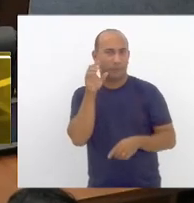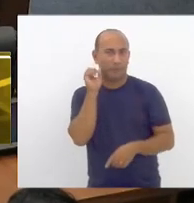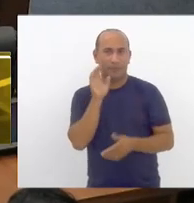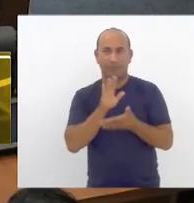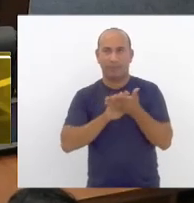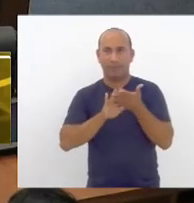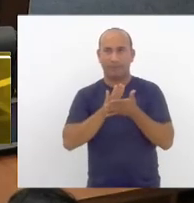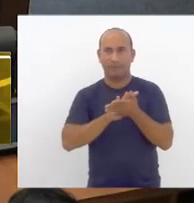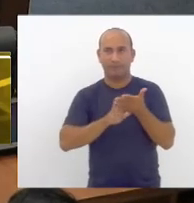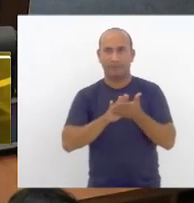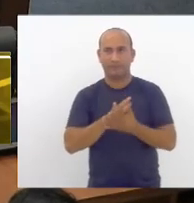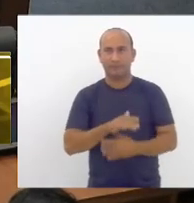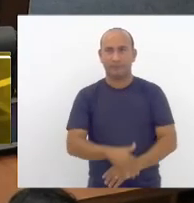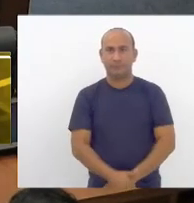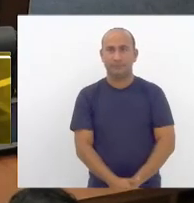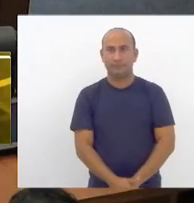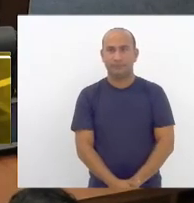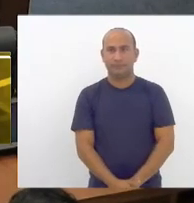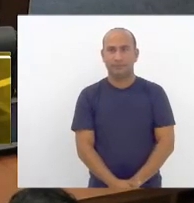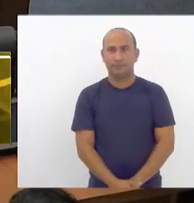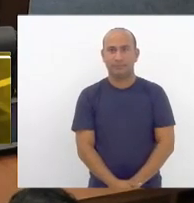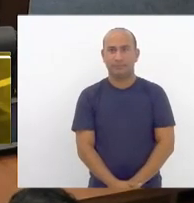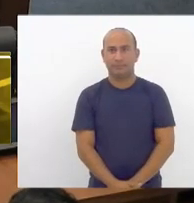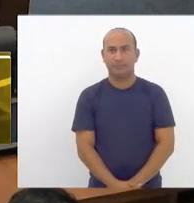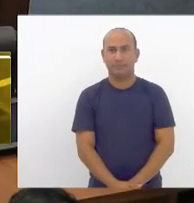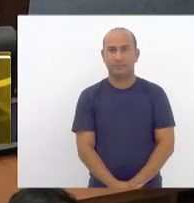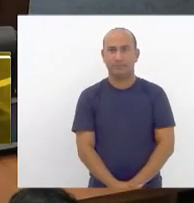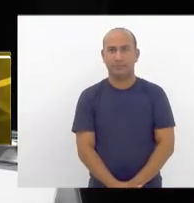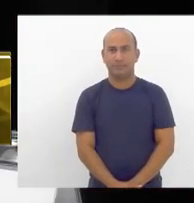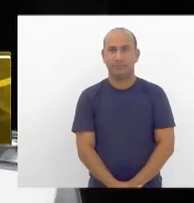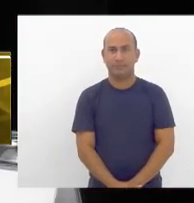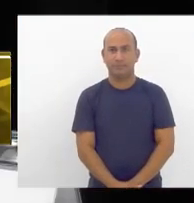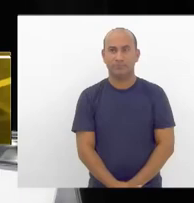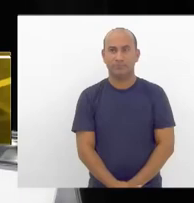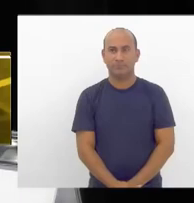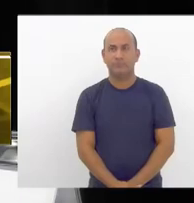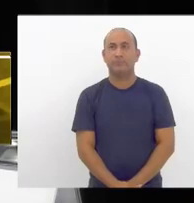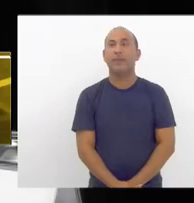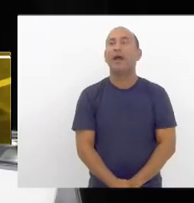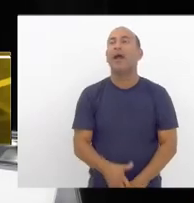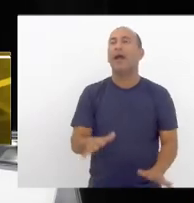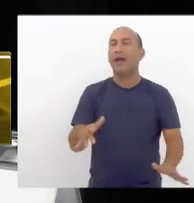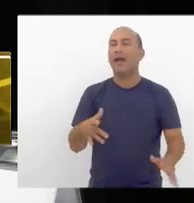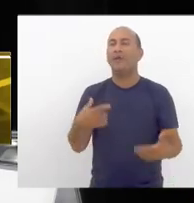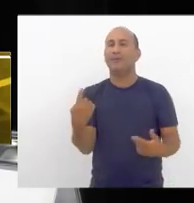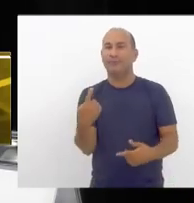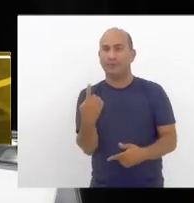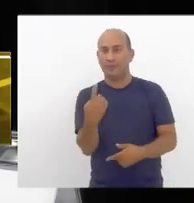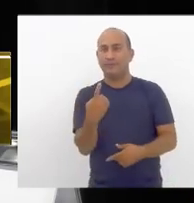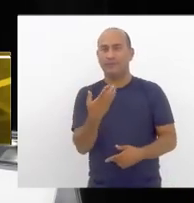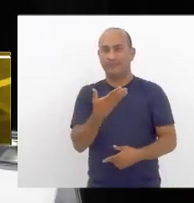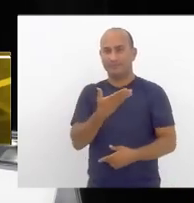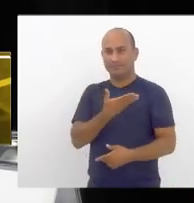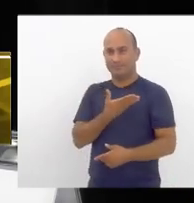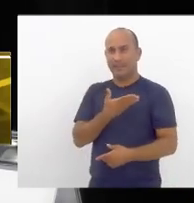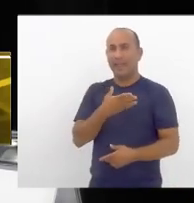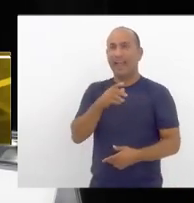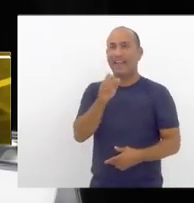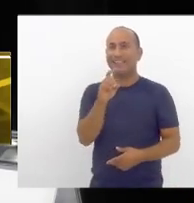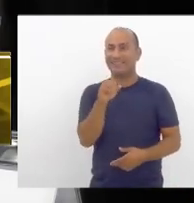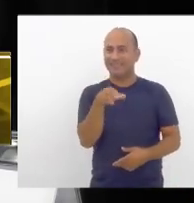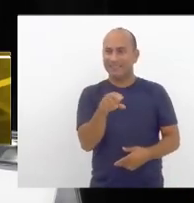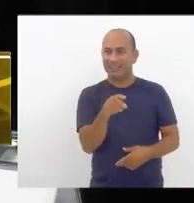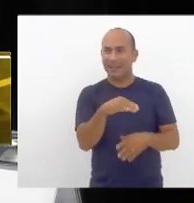sul de Adriana peço desculpas a todas as mulheres em nome da nossa querida Adriana homem de Carvalho